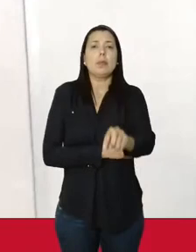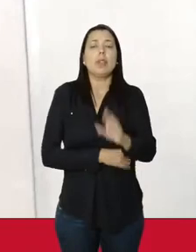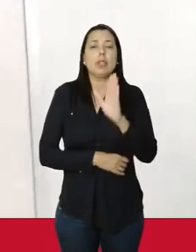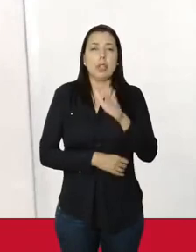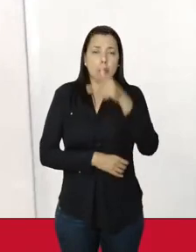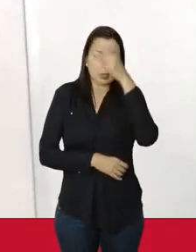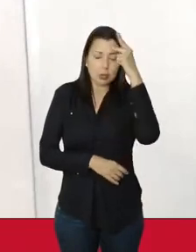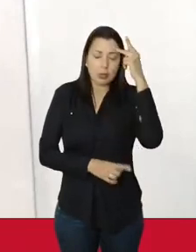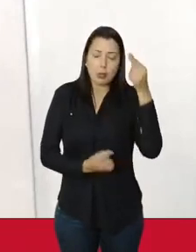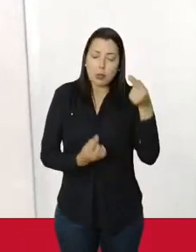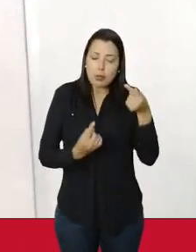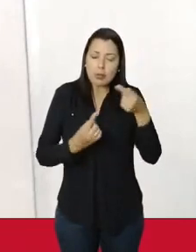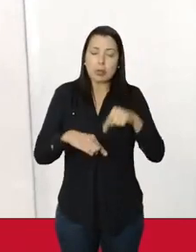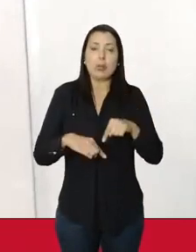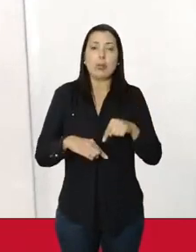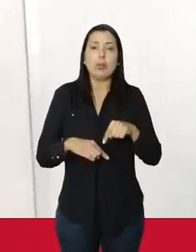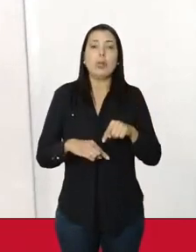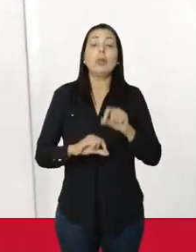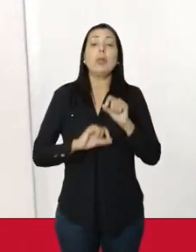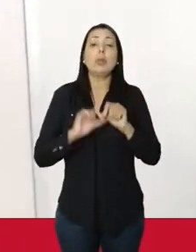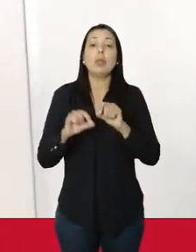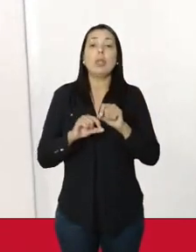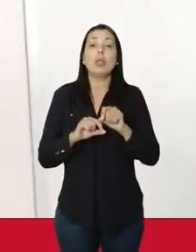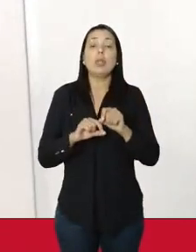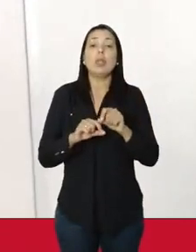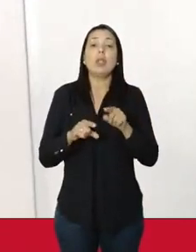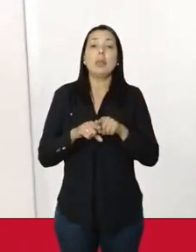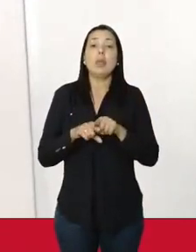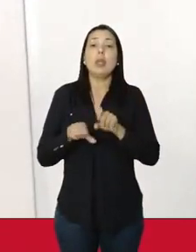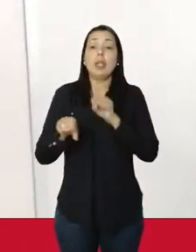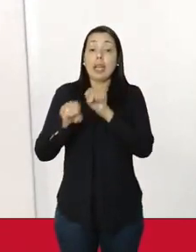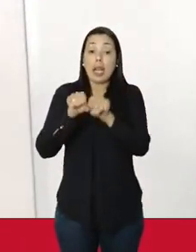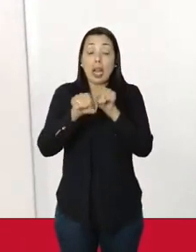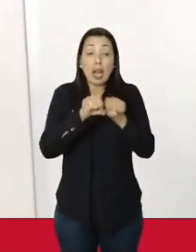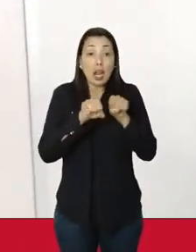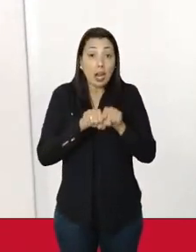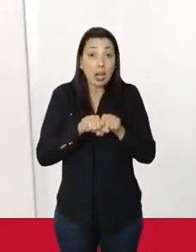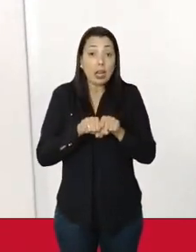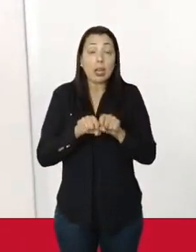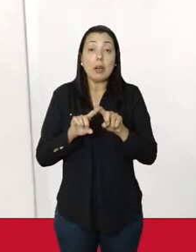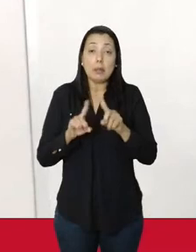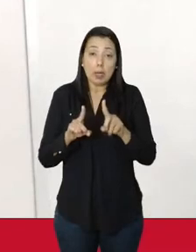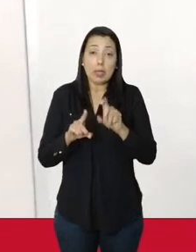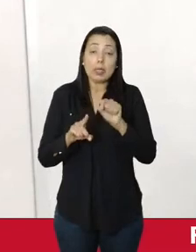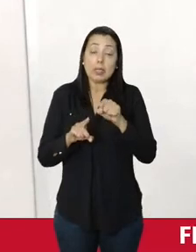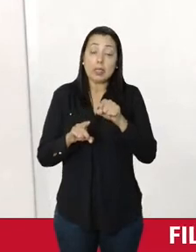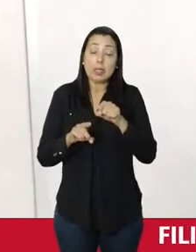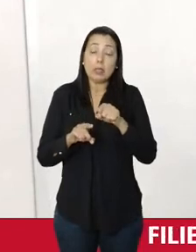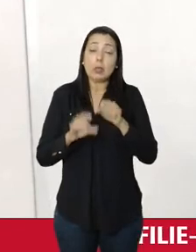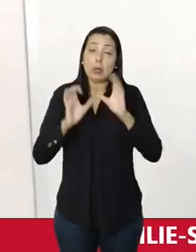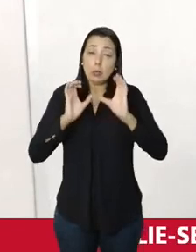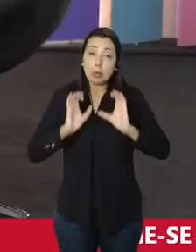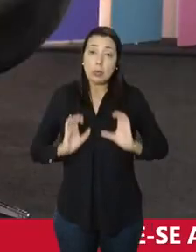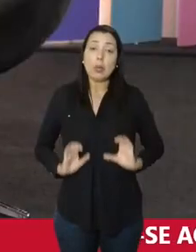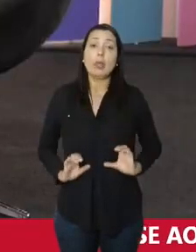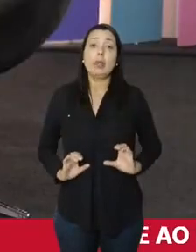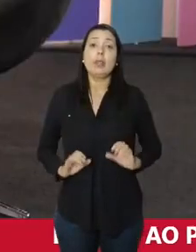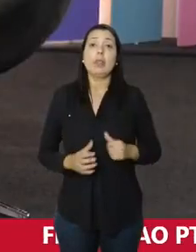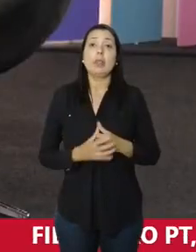já enfrentou o arbítrio e a tortura, porém com postura